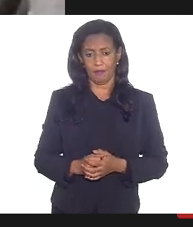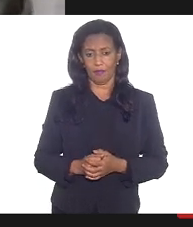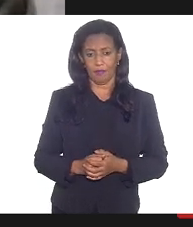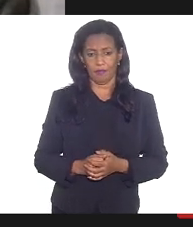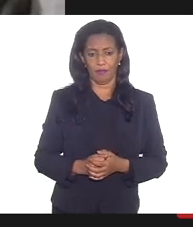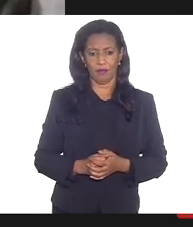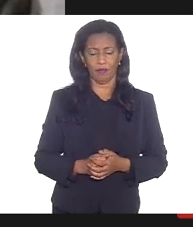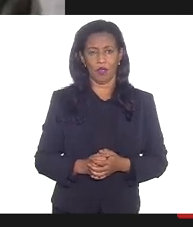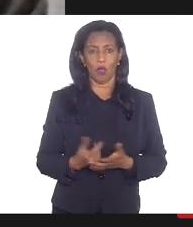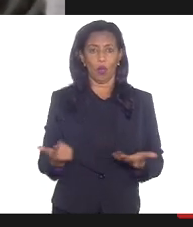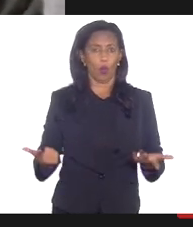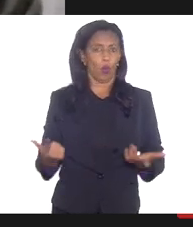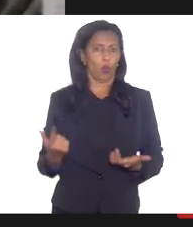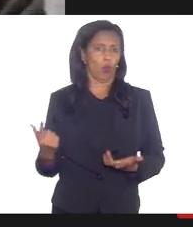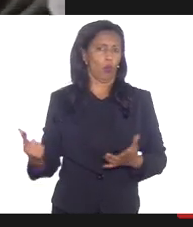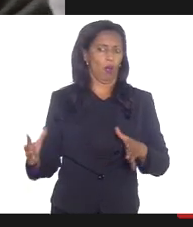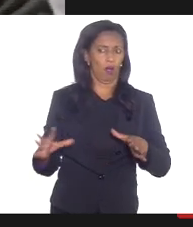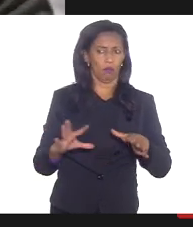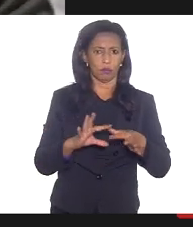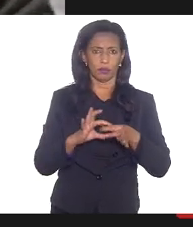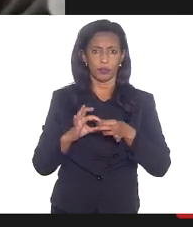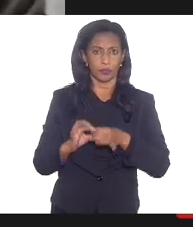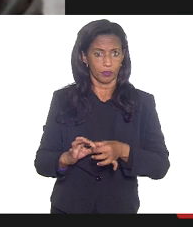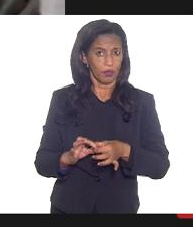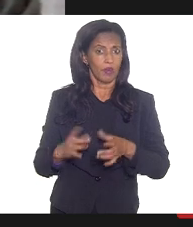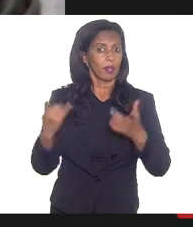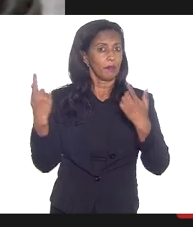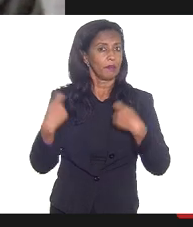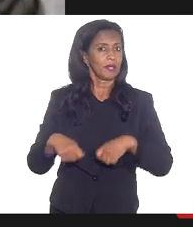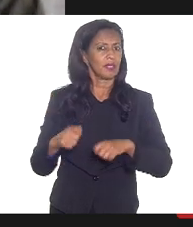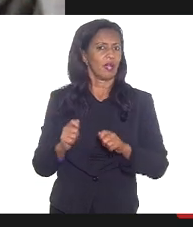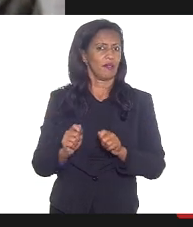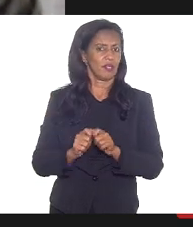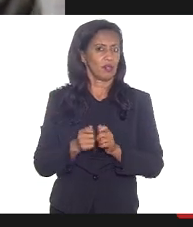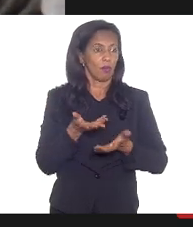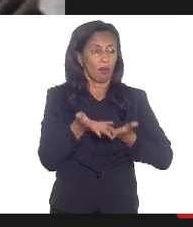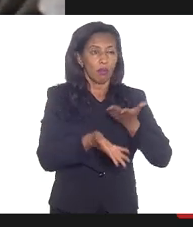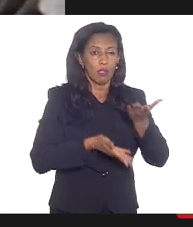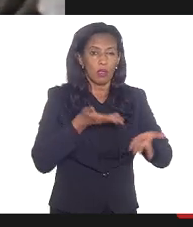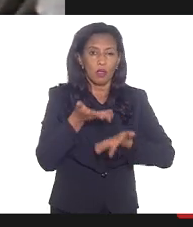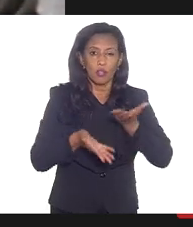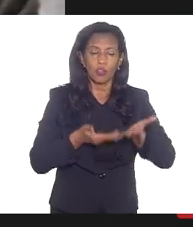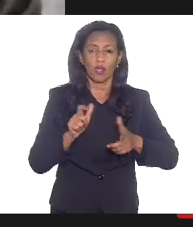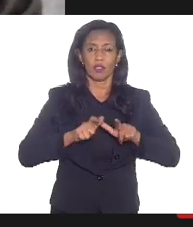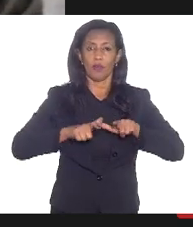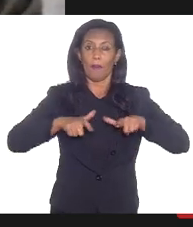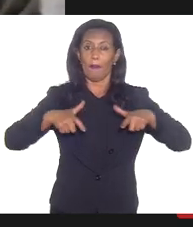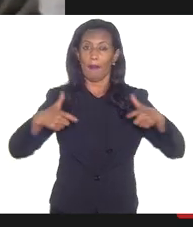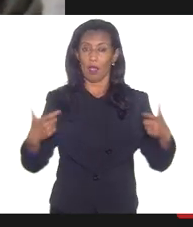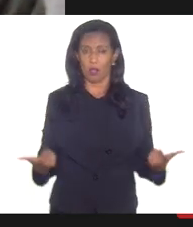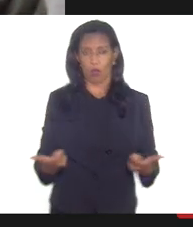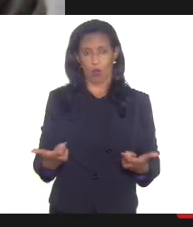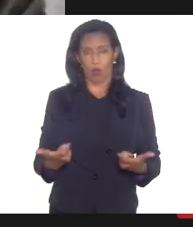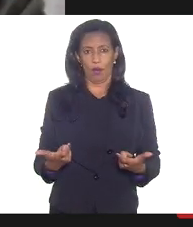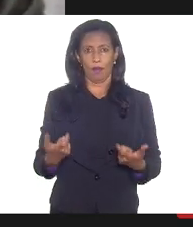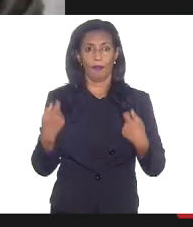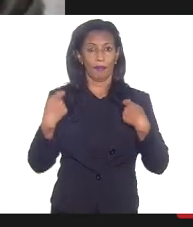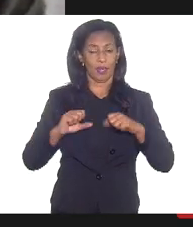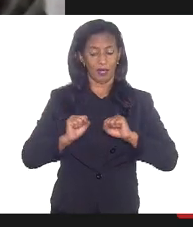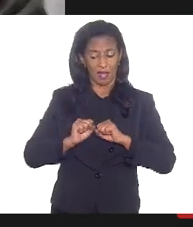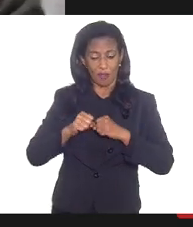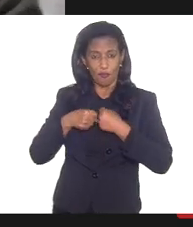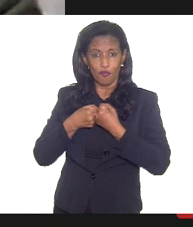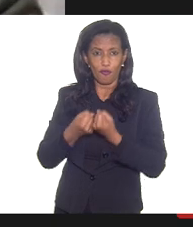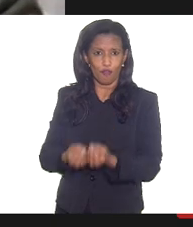como se fosse uma unidocência, teria que ser uma dedicação maior aos professores, eles teriam que ter reforços